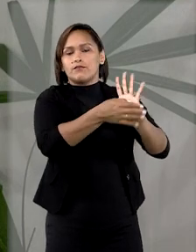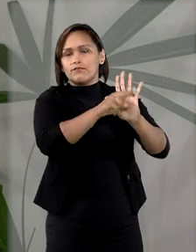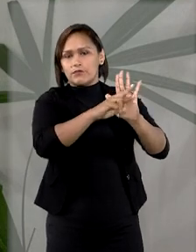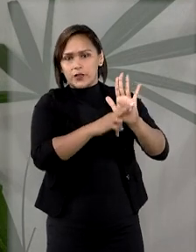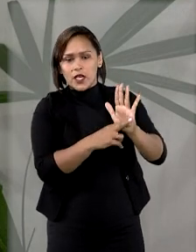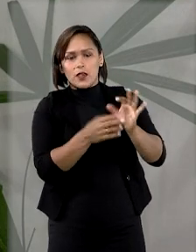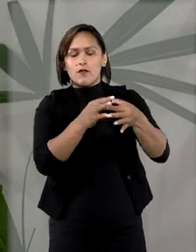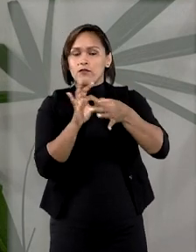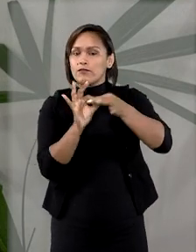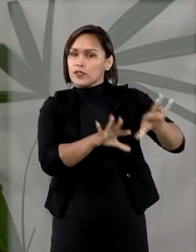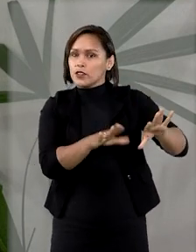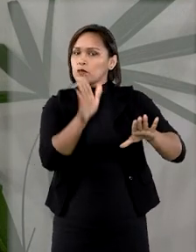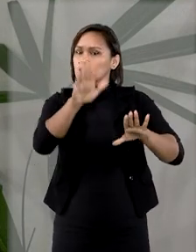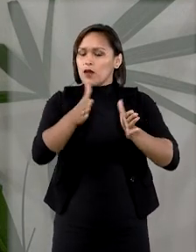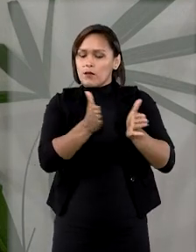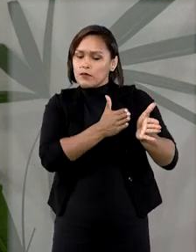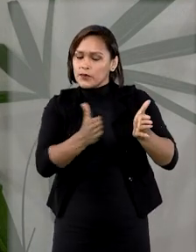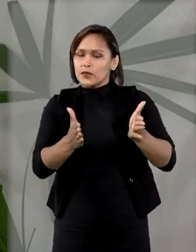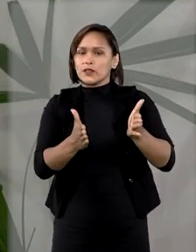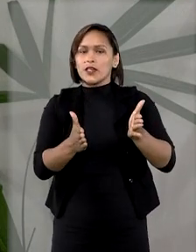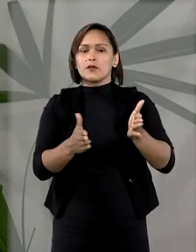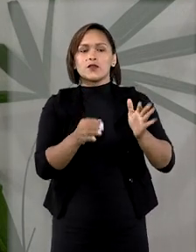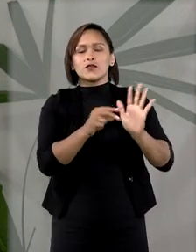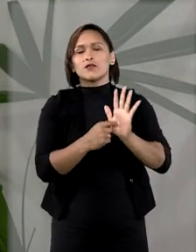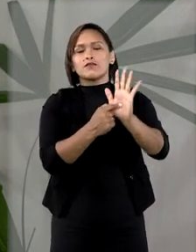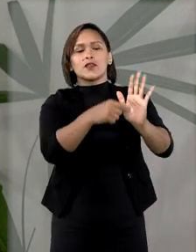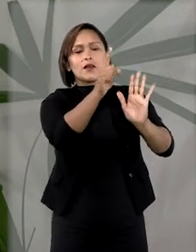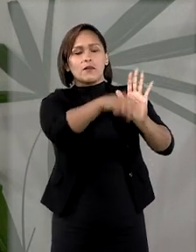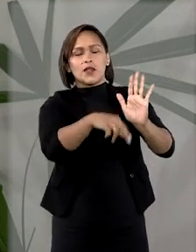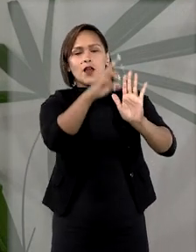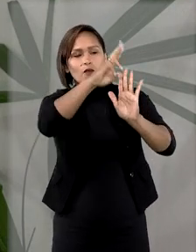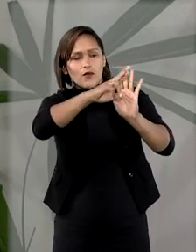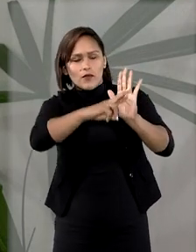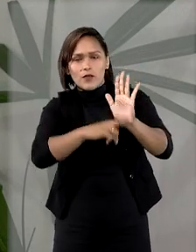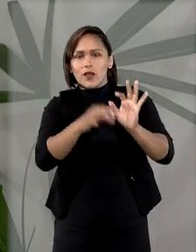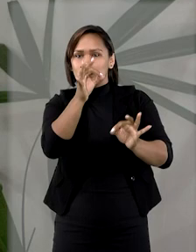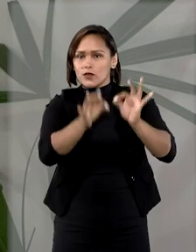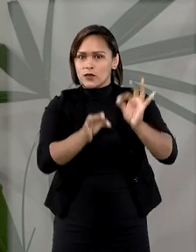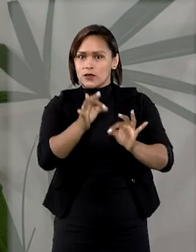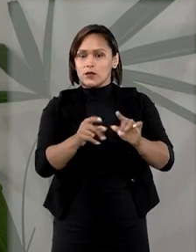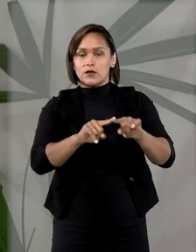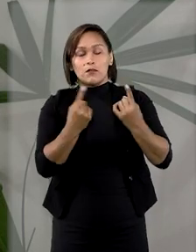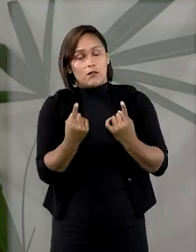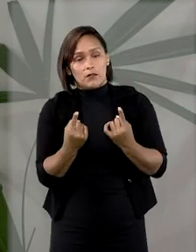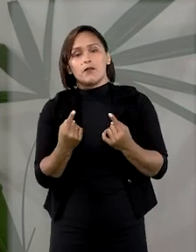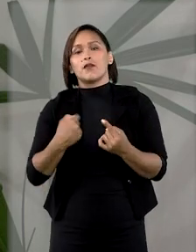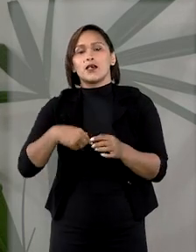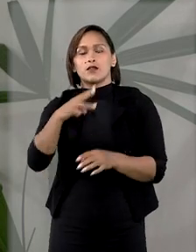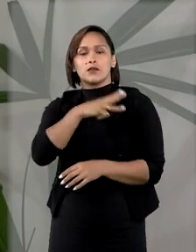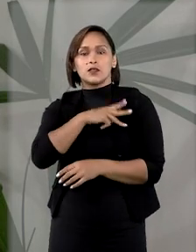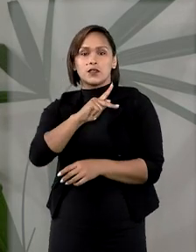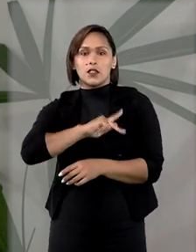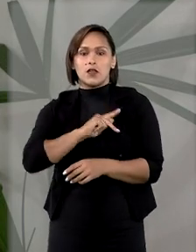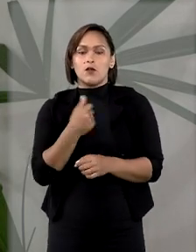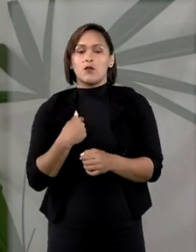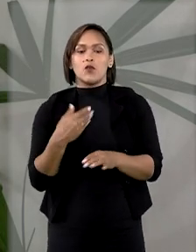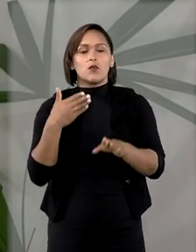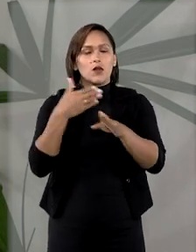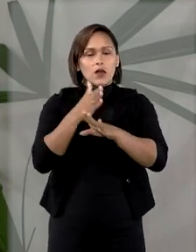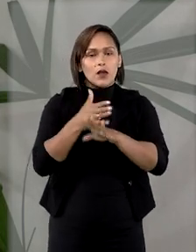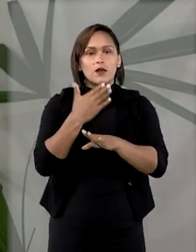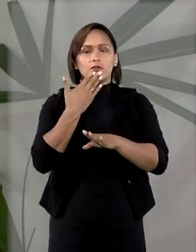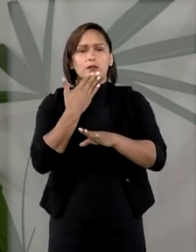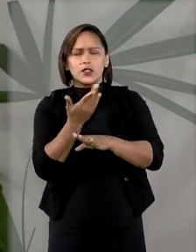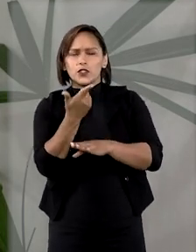fossem dispensadas temporariamente do dever de apresentação regular em juízo. No entanto, o Ministério Público